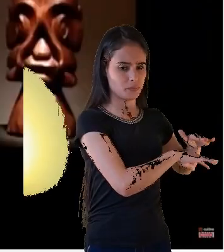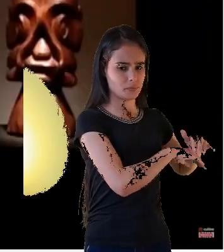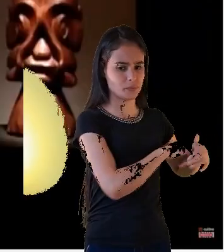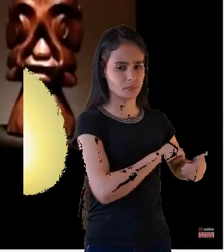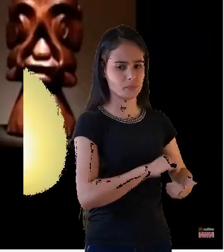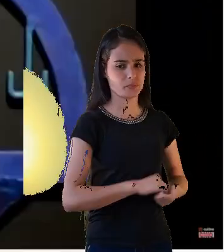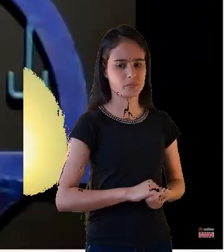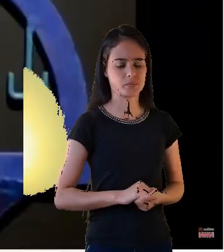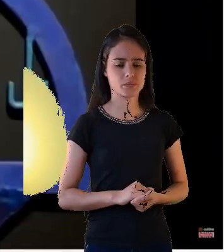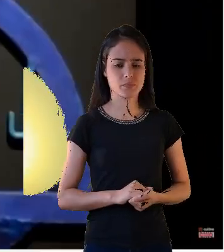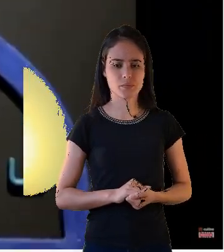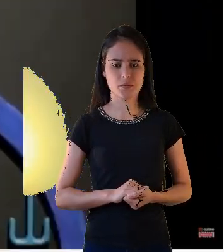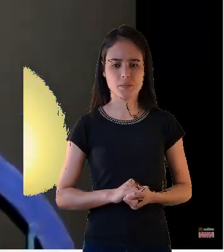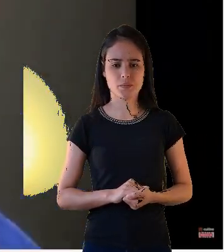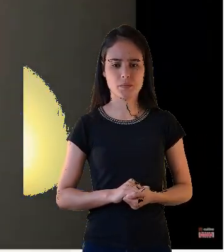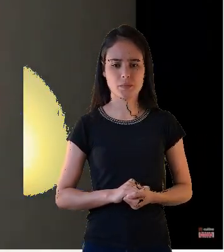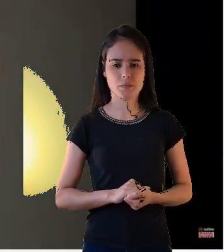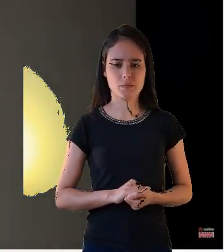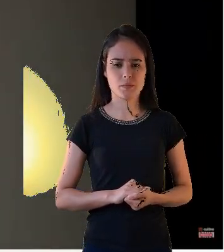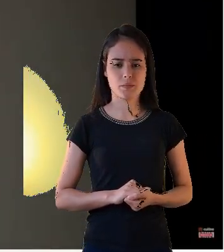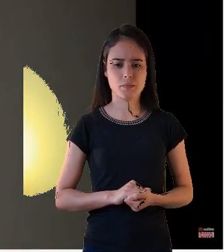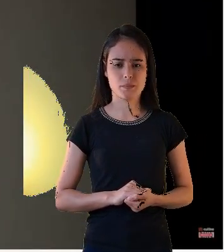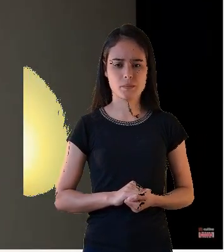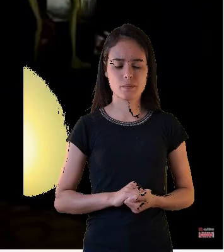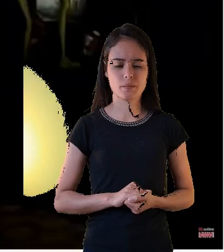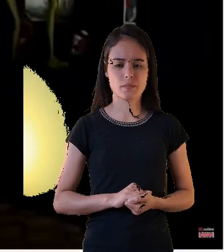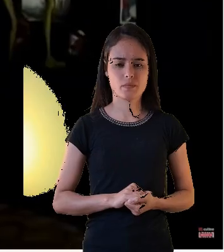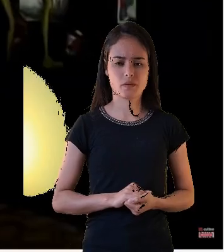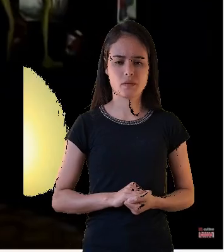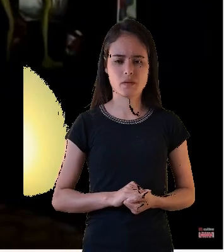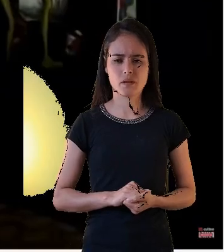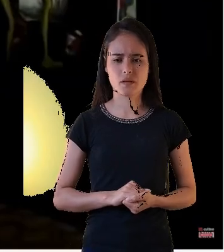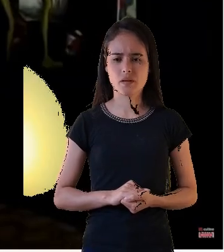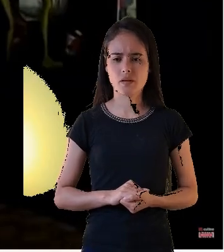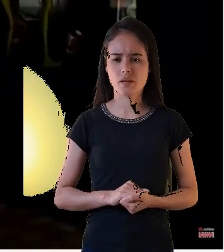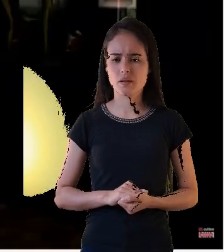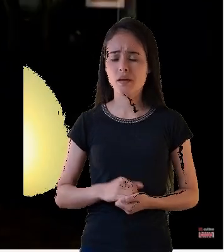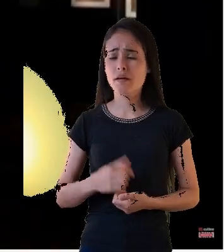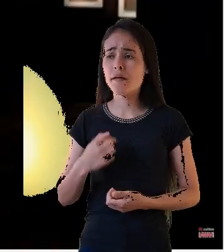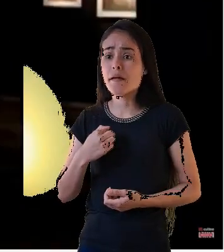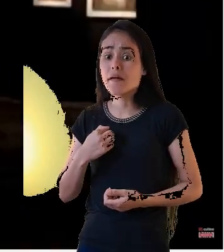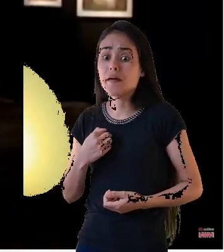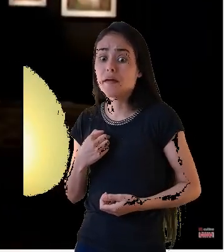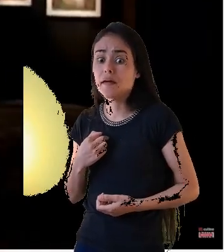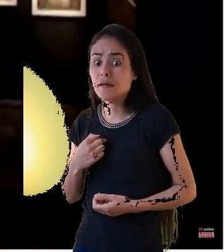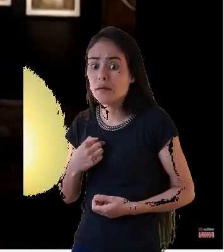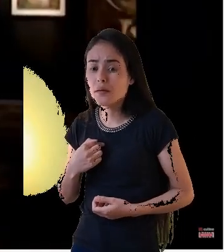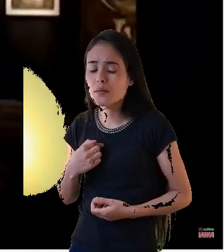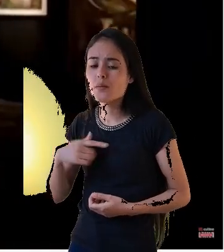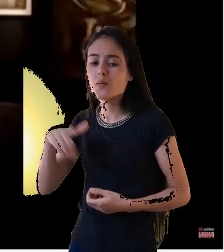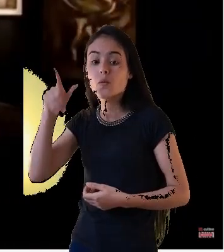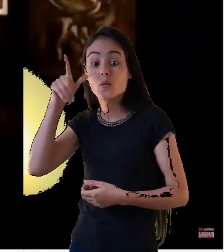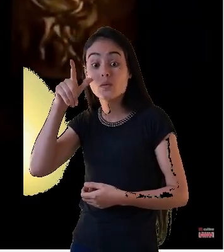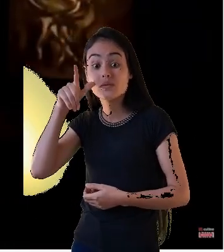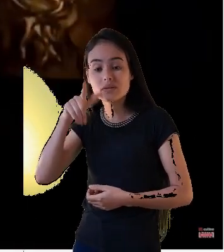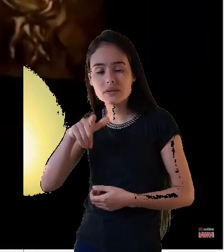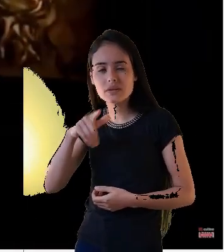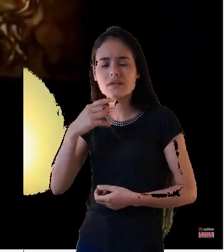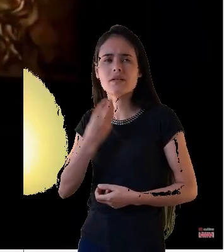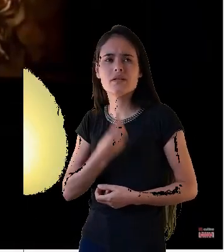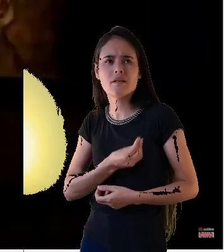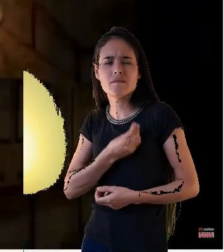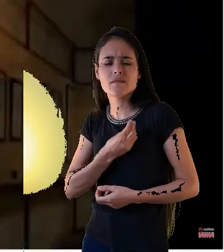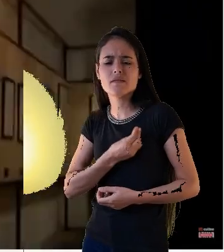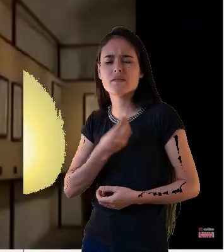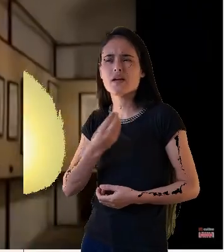sede própria, ficando as peças sob a guarda pessoal do seu curador, Abdias Nascimento. Hoje a